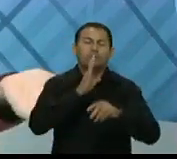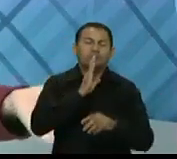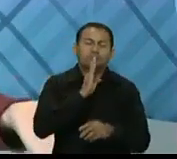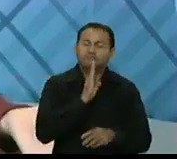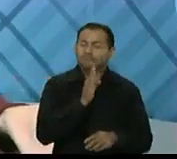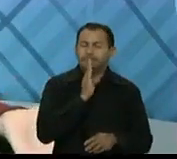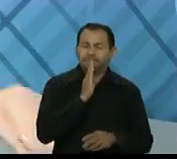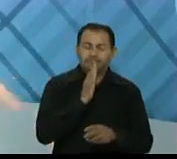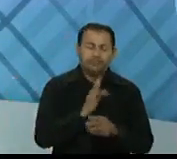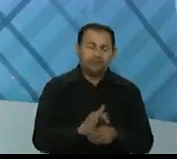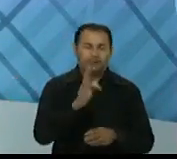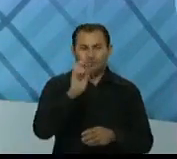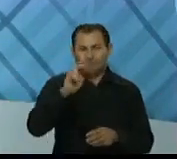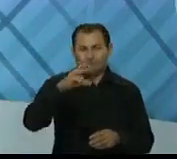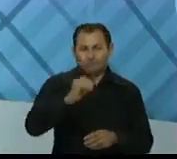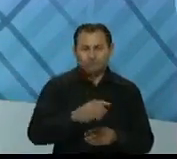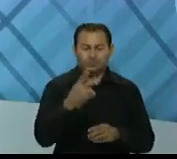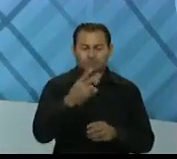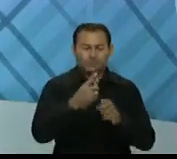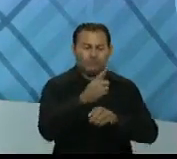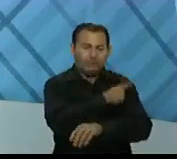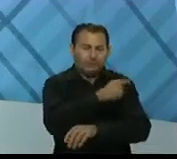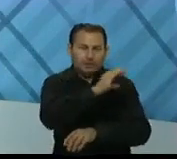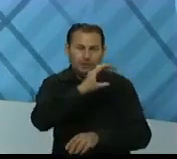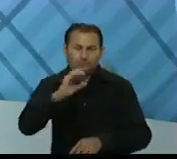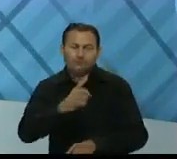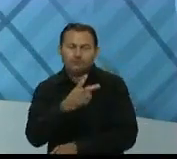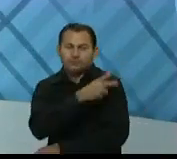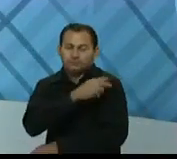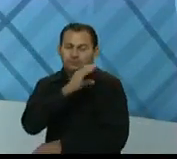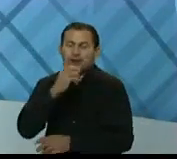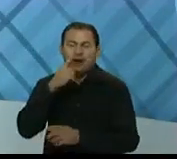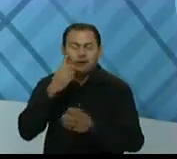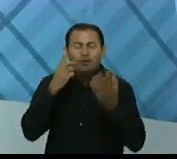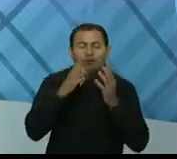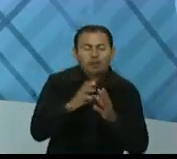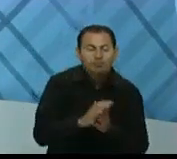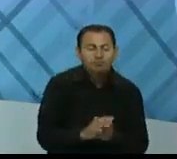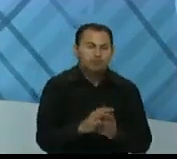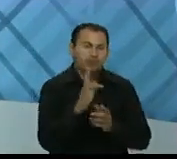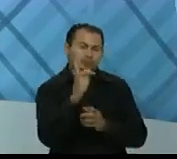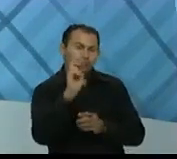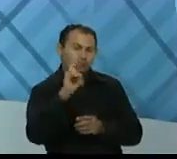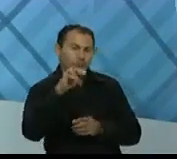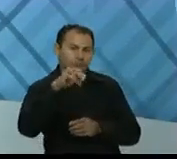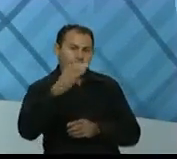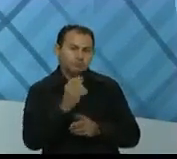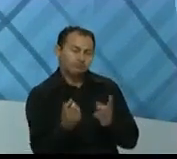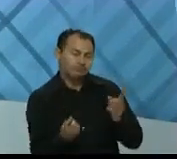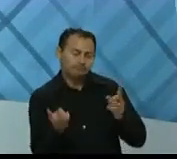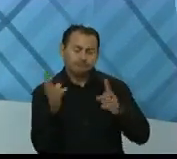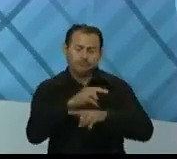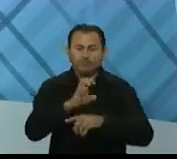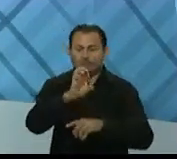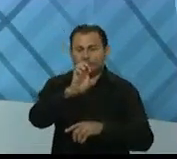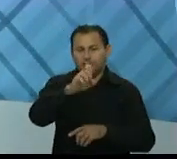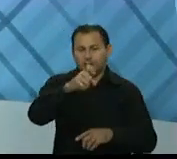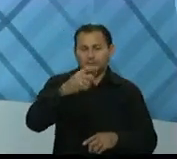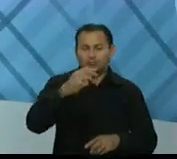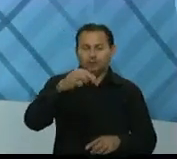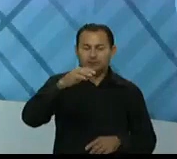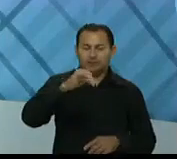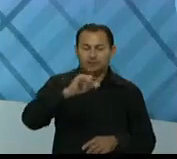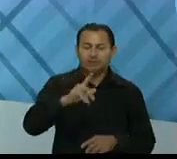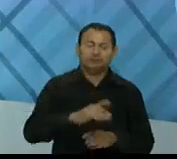desconhecido na função do primeiro grau ou do segundo grau. Nesse caso aqui, vamos recorrer à função inversa da função exponencial, que é a função